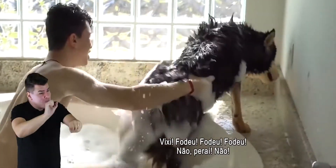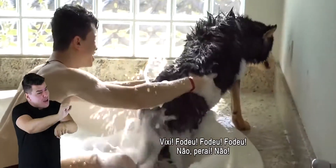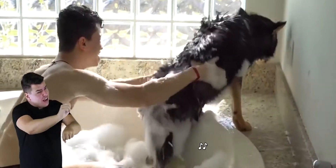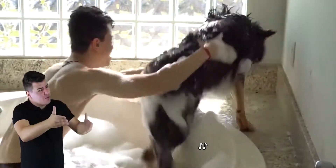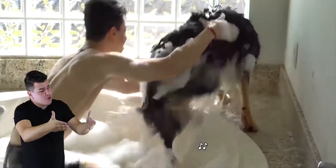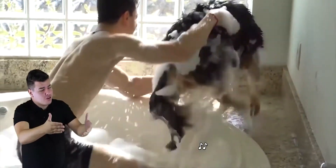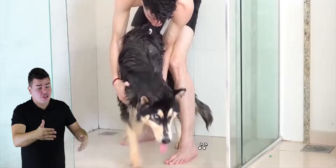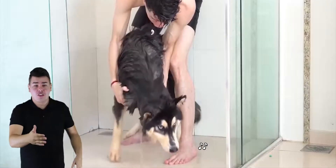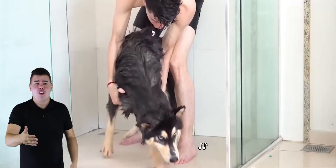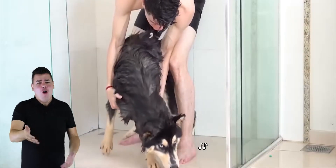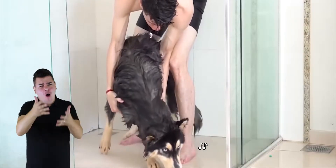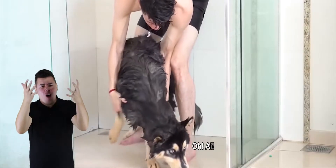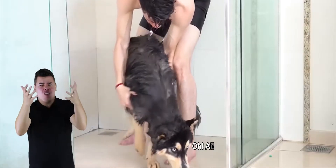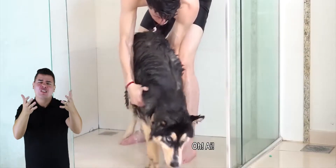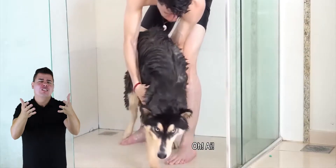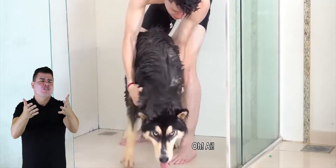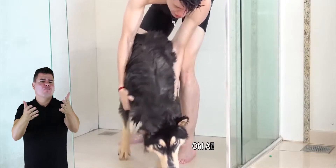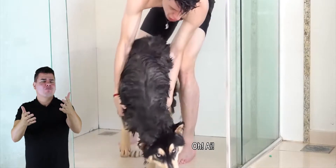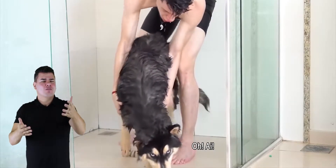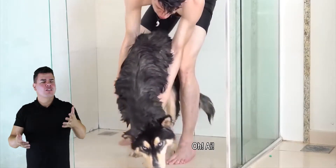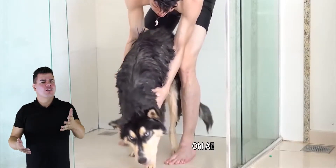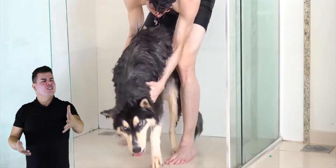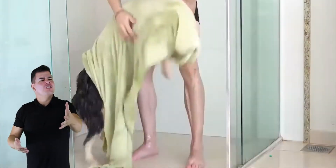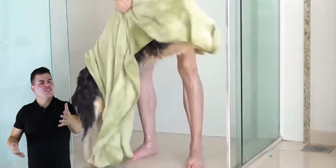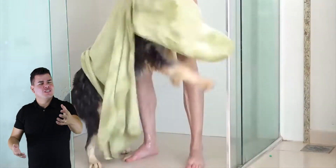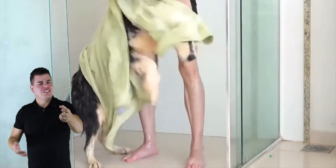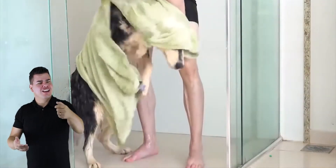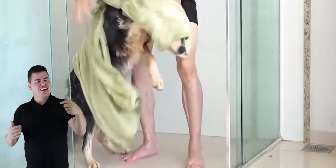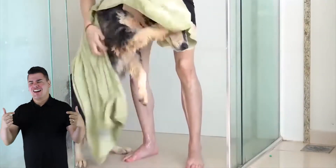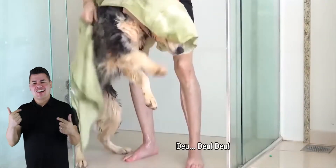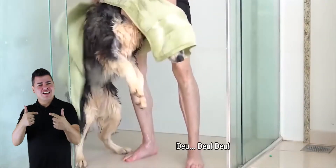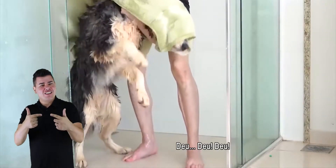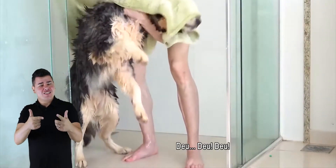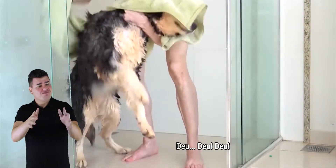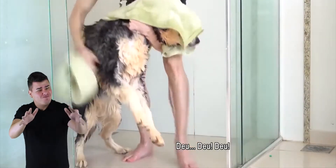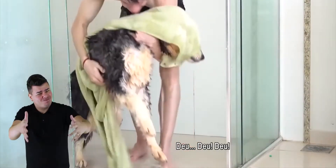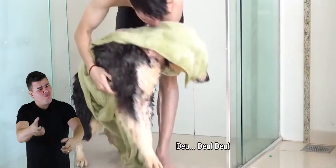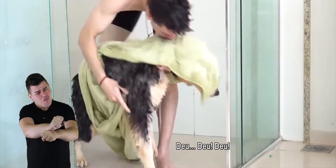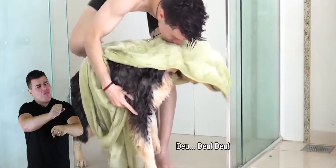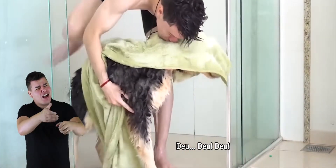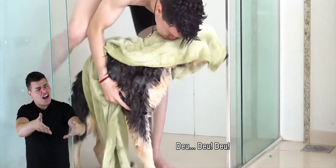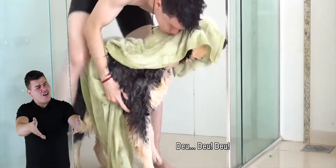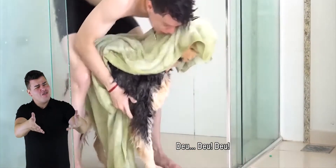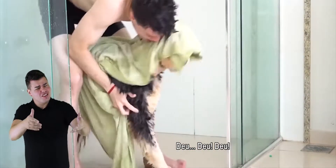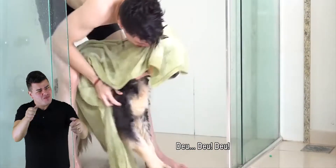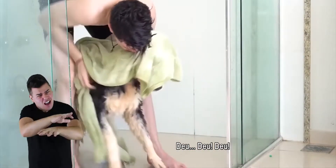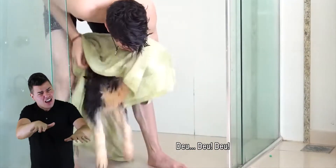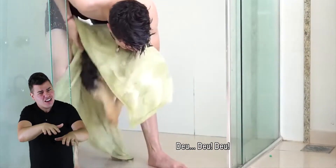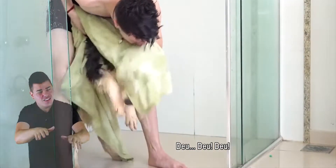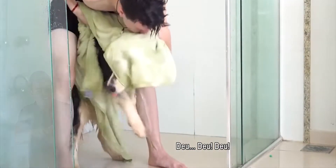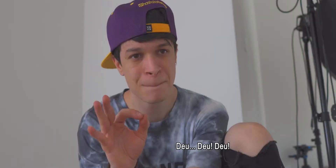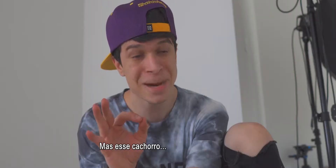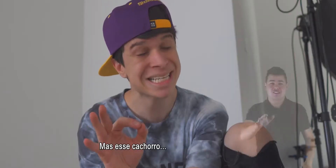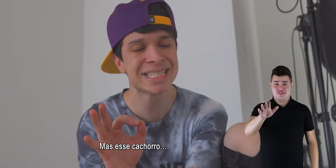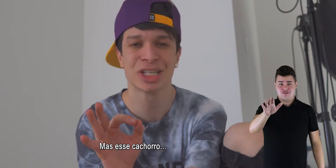O cachorro sai da banheira. Dentro do box, Aruan tenta segurá-lo. Ele seca o cão com uma toalha.